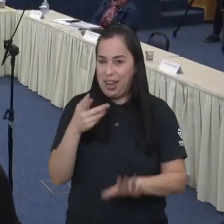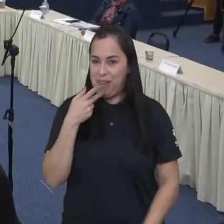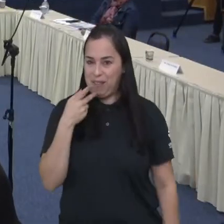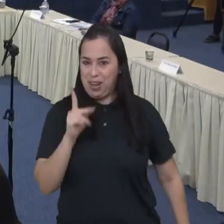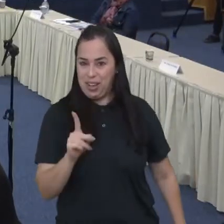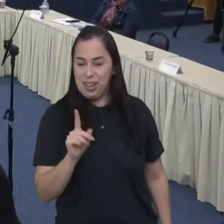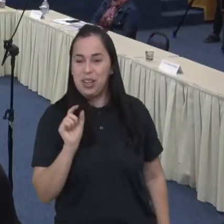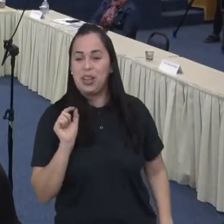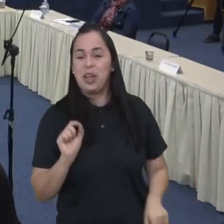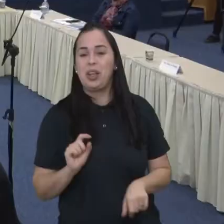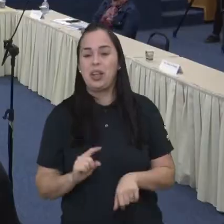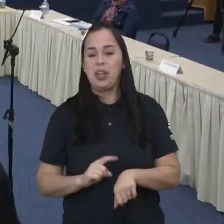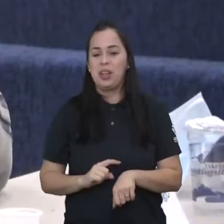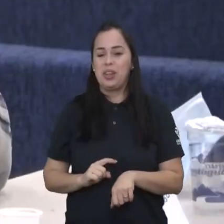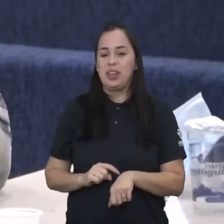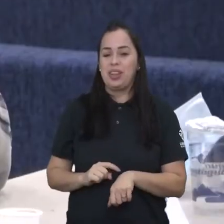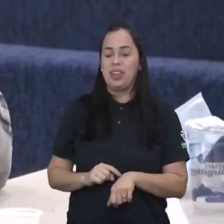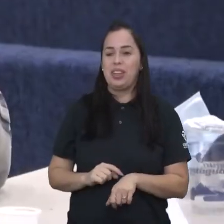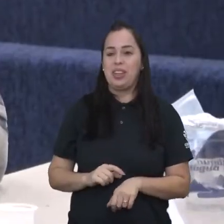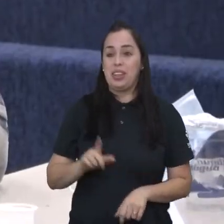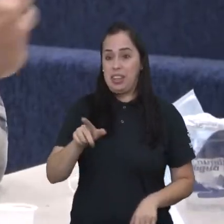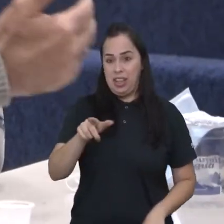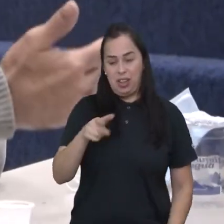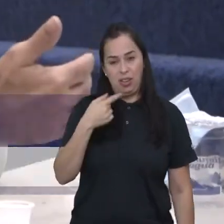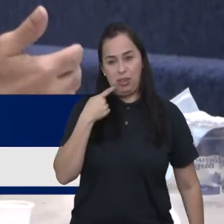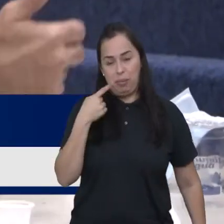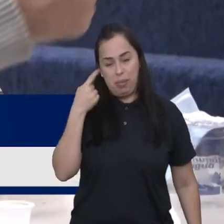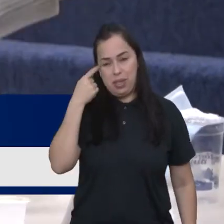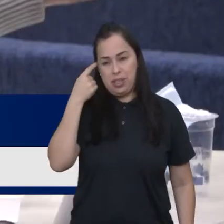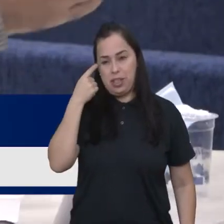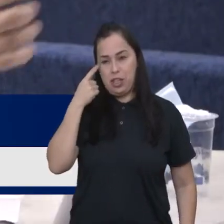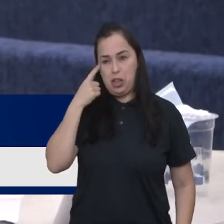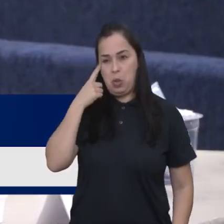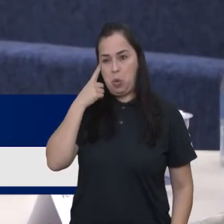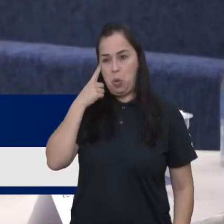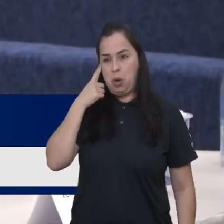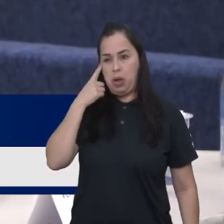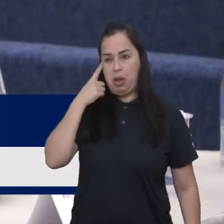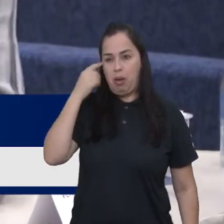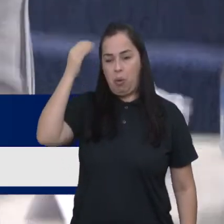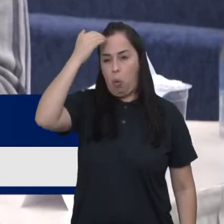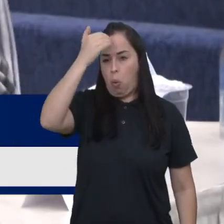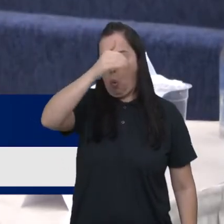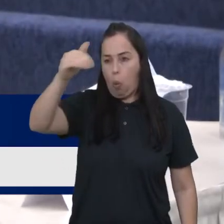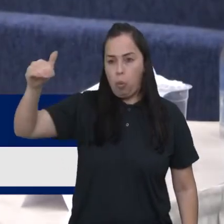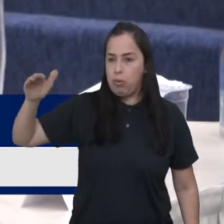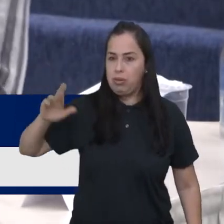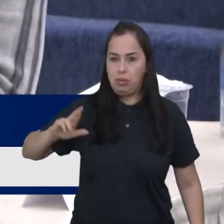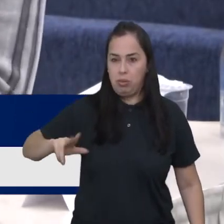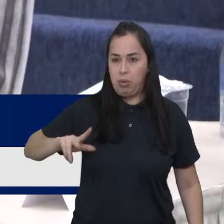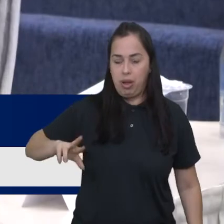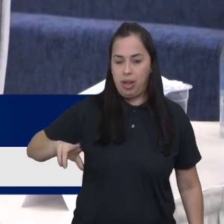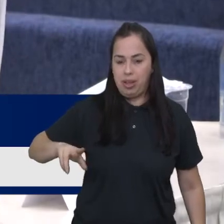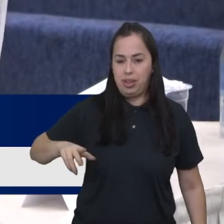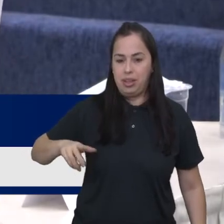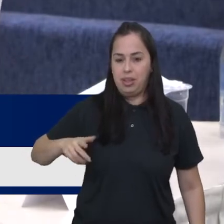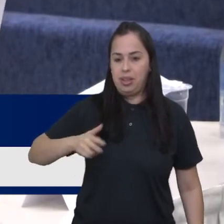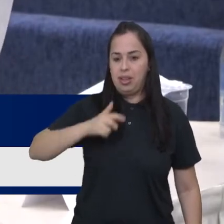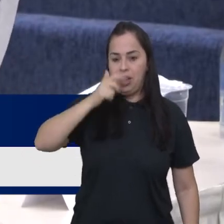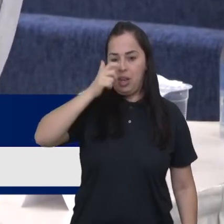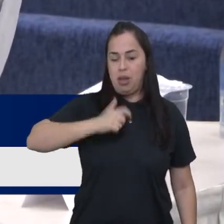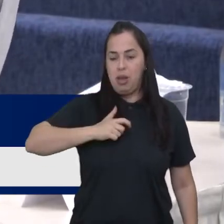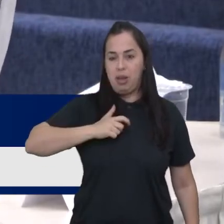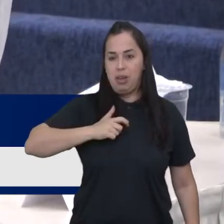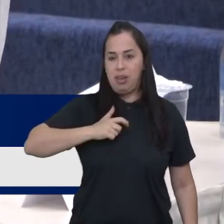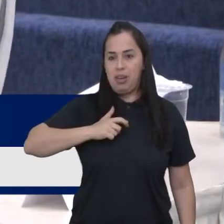a minha fala em momento algum foi direcionando ou acusando. Eu acho que justamente, eu acho que a gente nunca